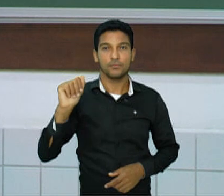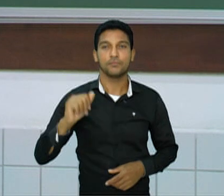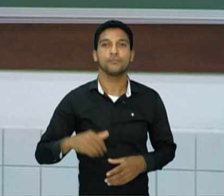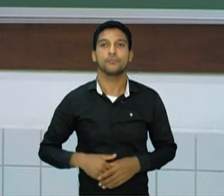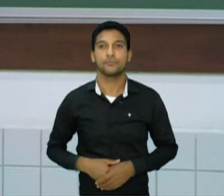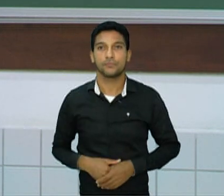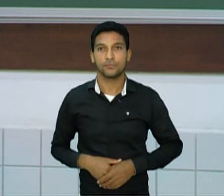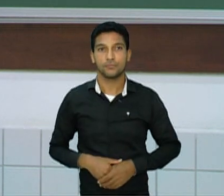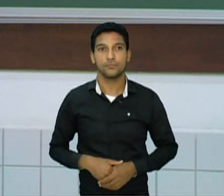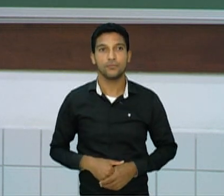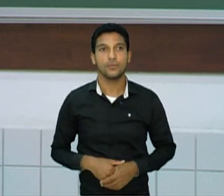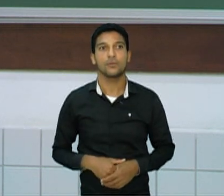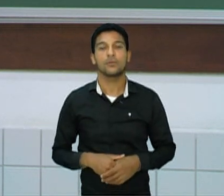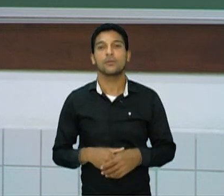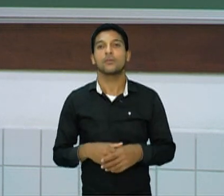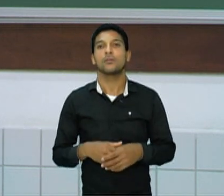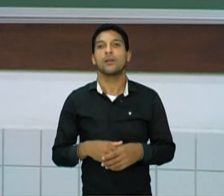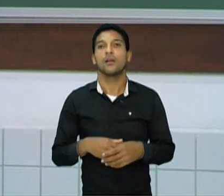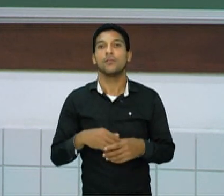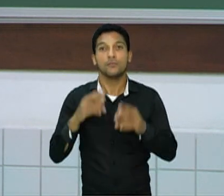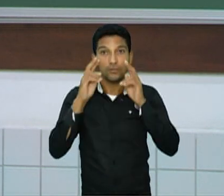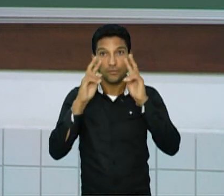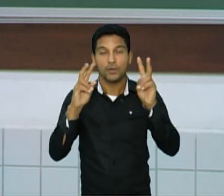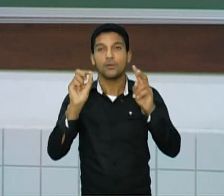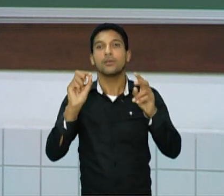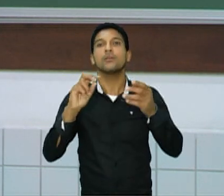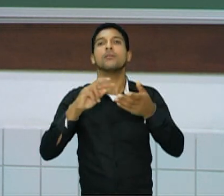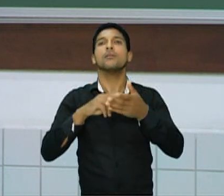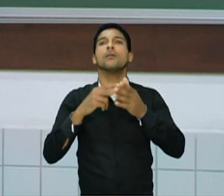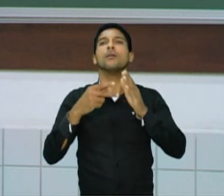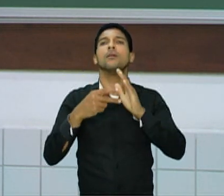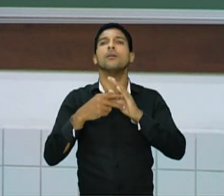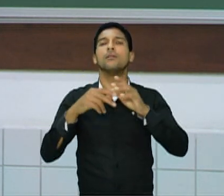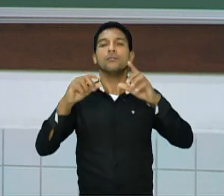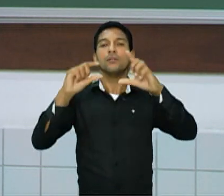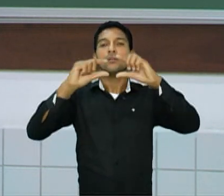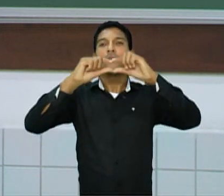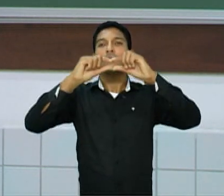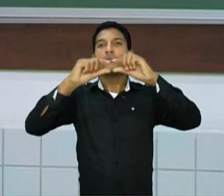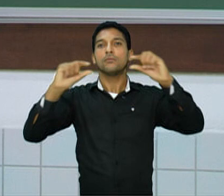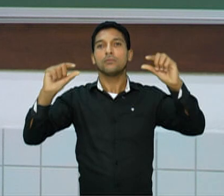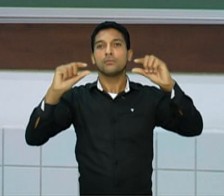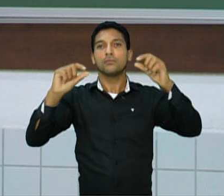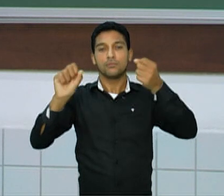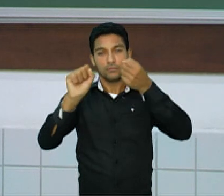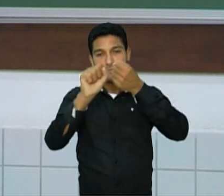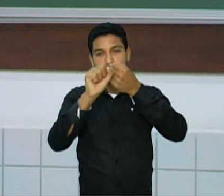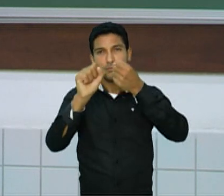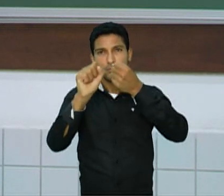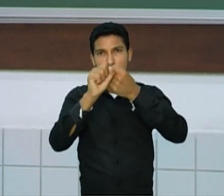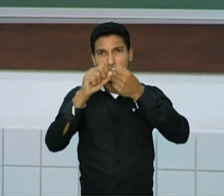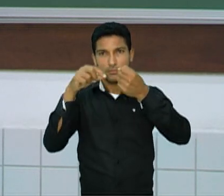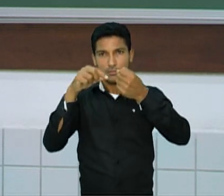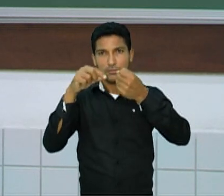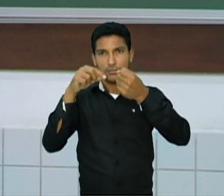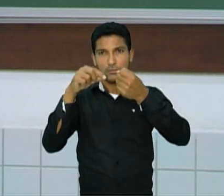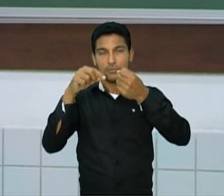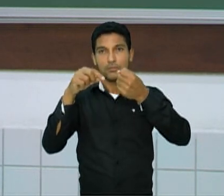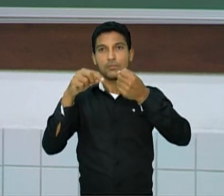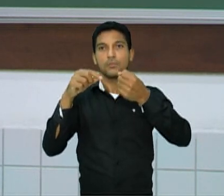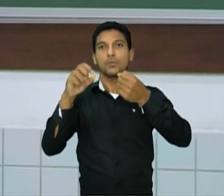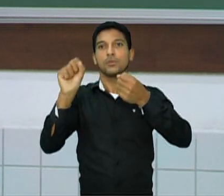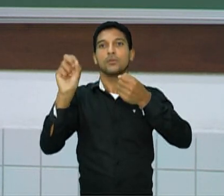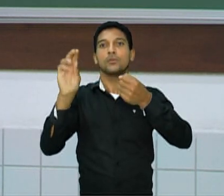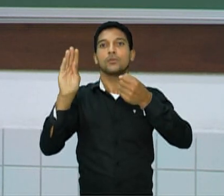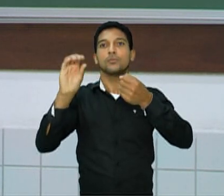orações subordinadas substantivas. Lembrando, fala que ela é substantiva porque o núcleo da oração subordinada substantiva é